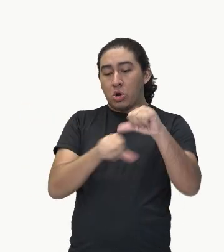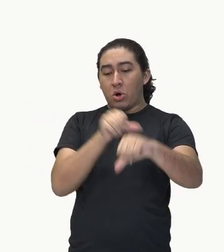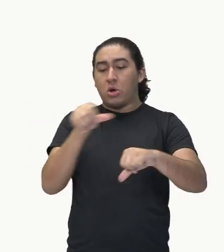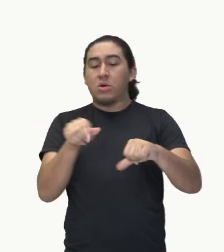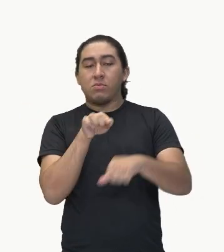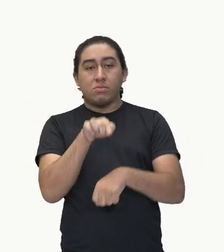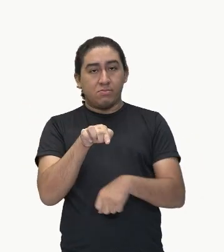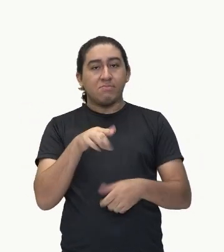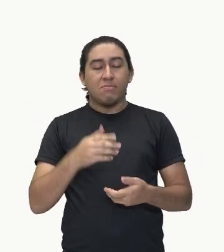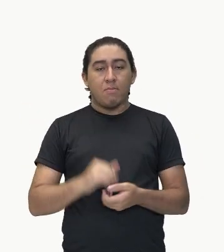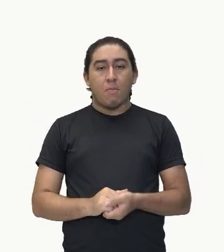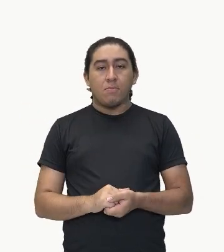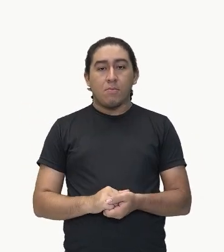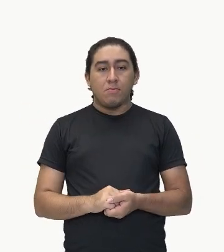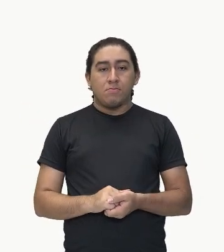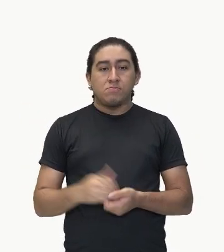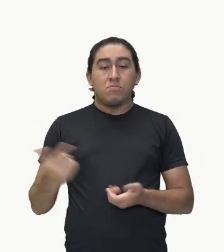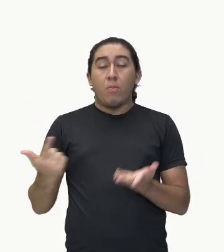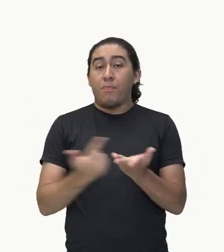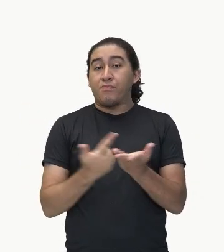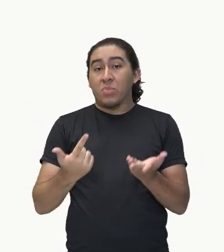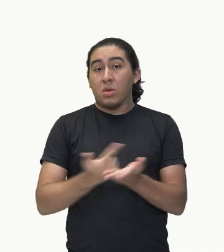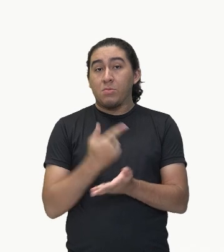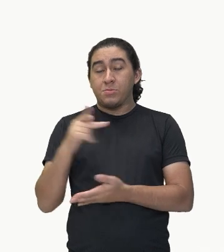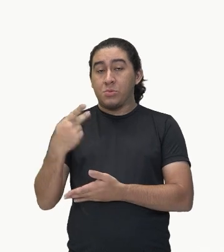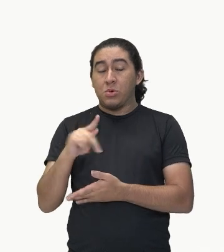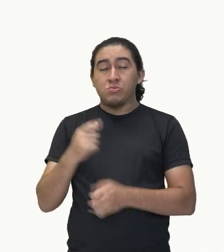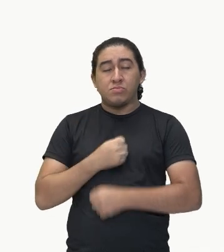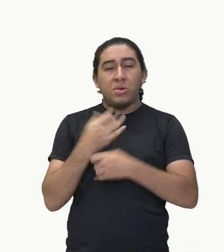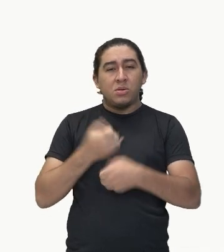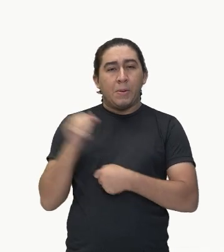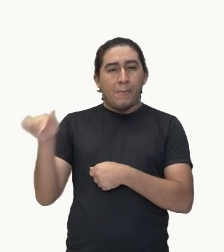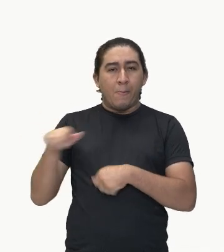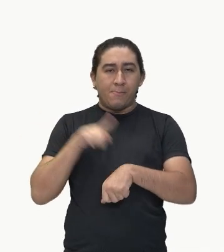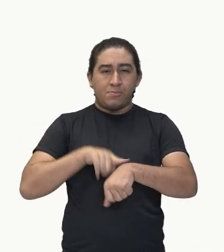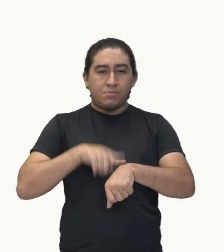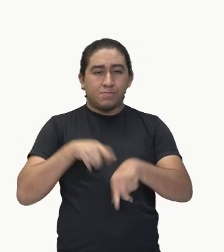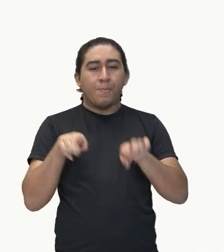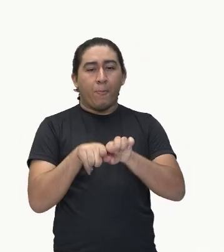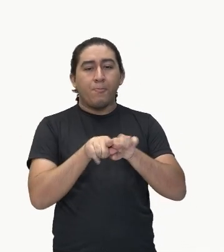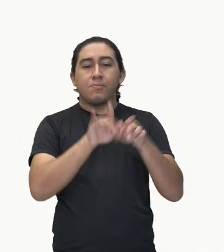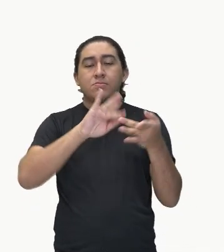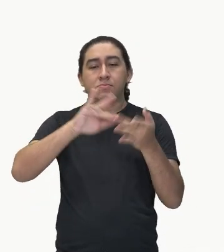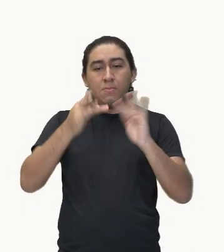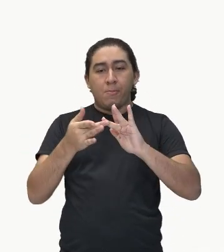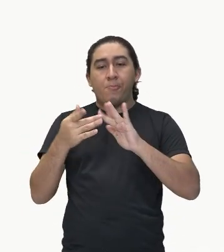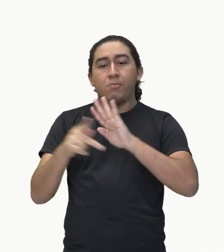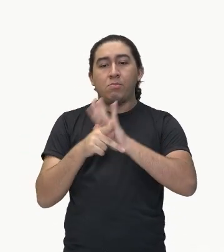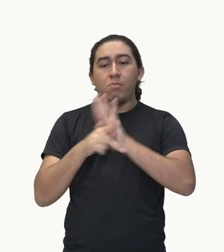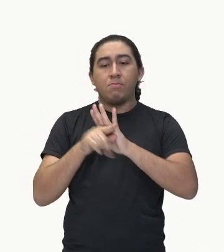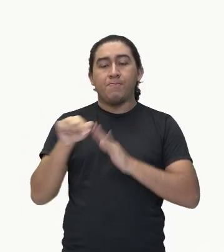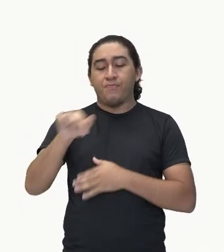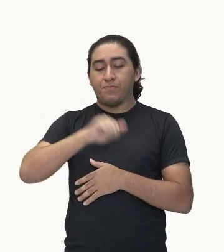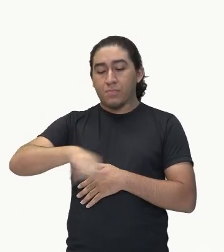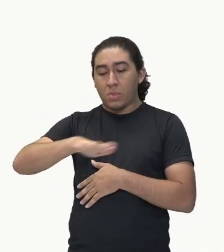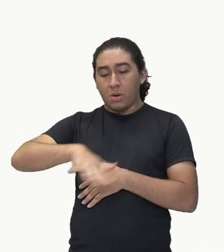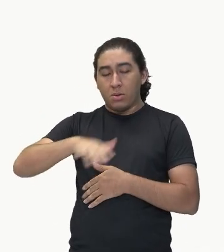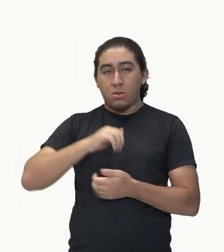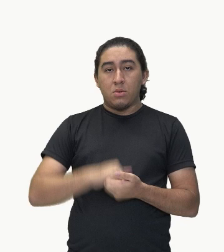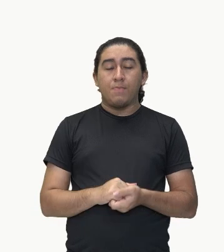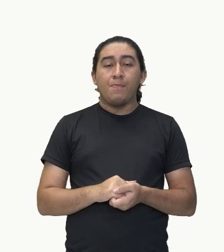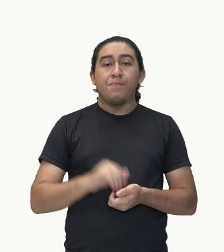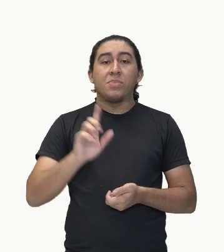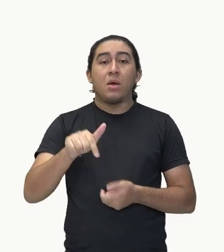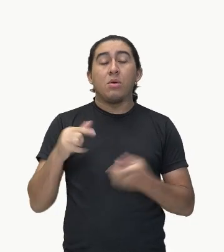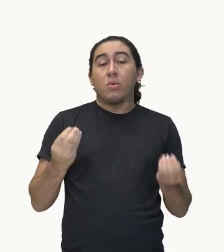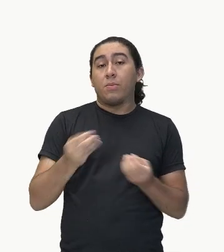sua obra vai expressar este momento, este ambiente, esse contexto que o cerca. Então, a sua obra traz a sua visão, a